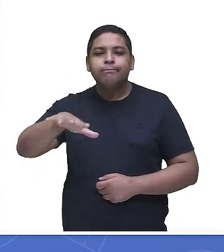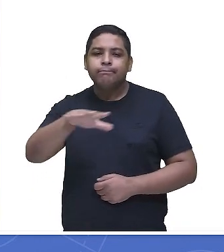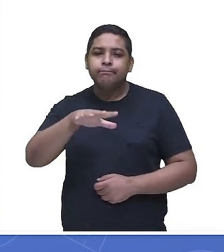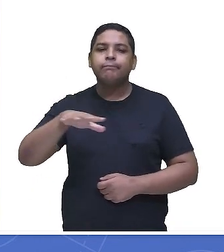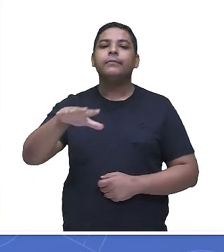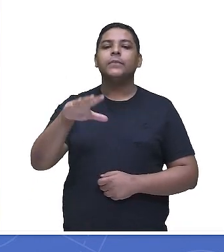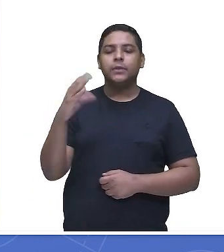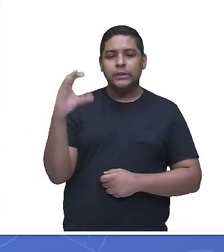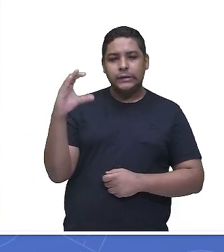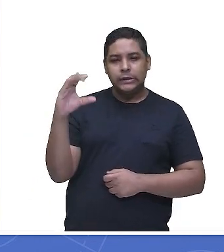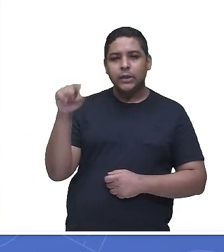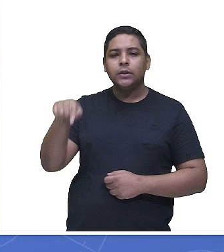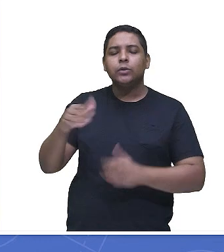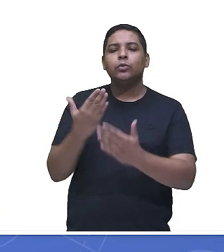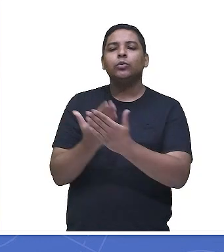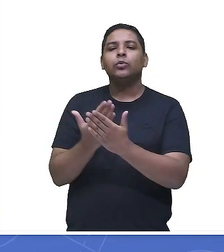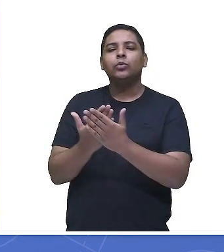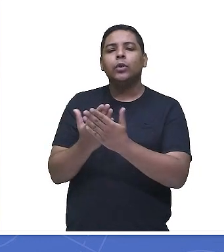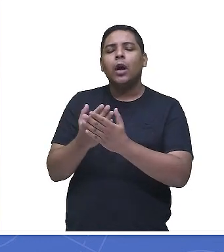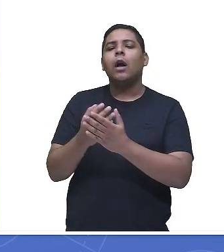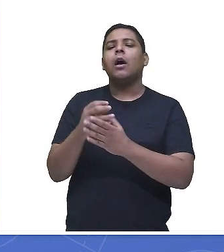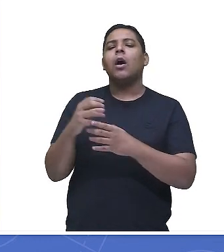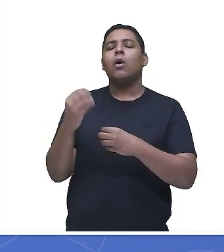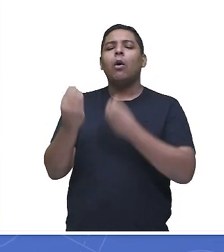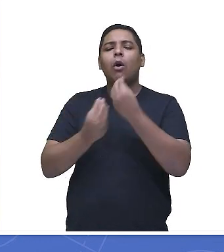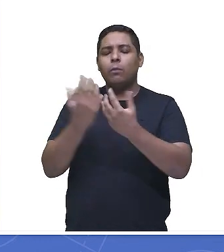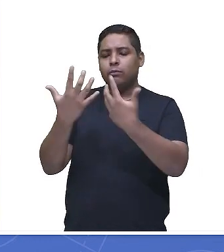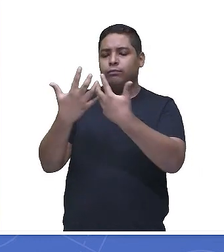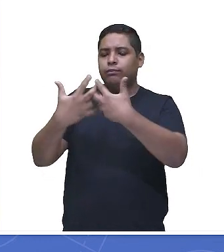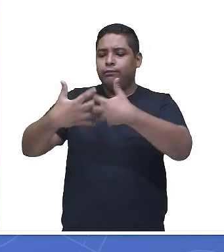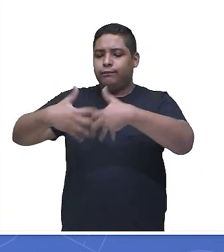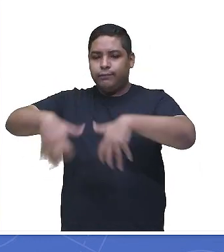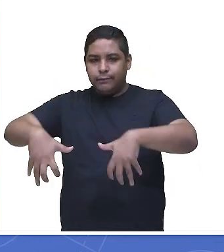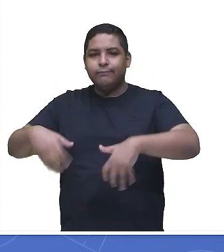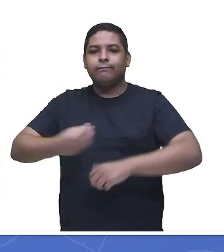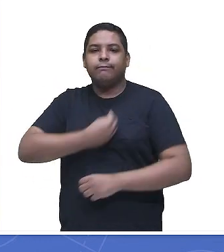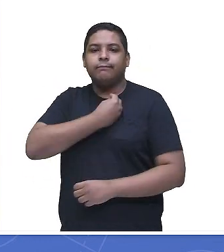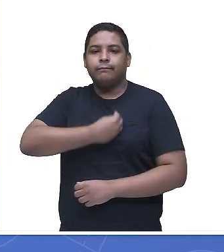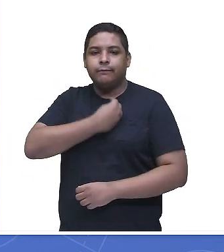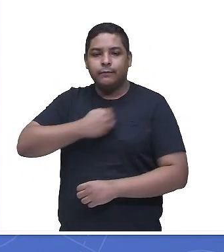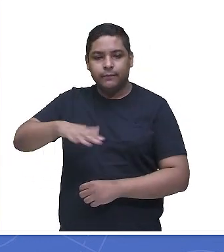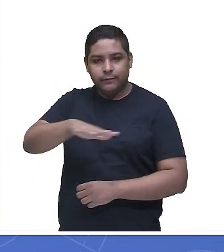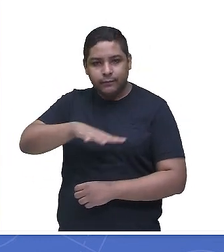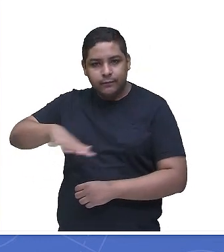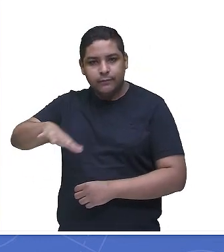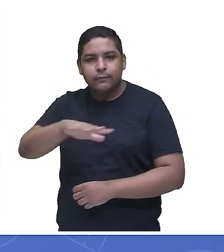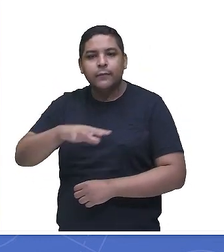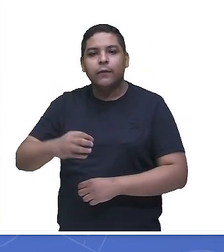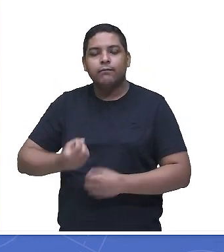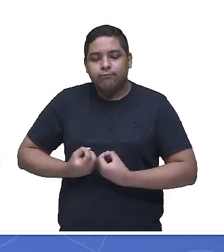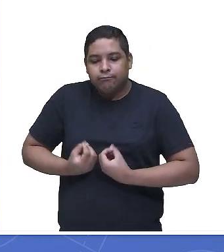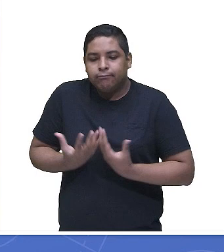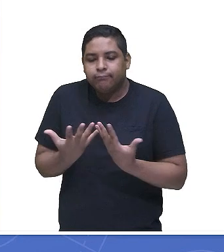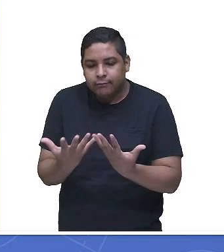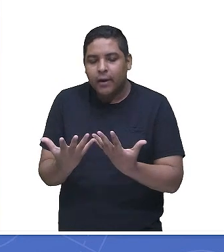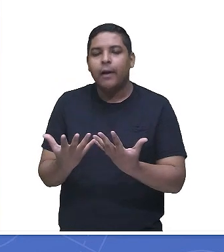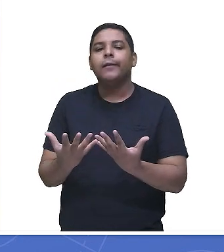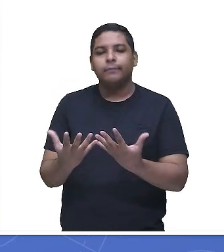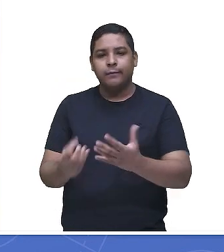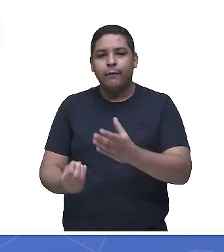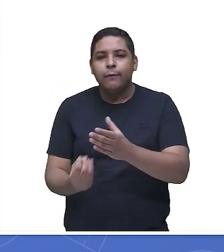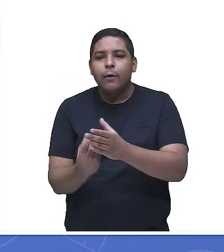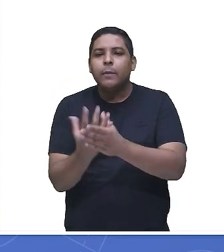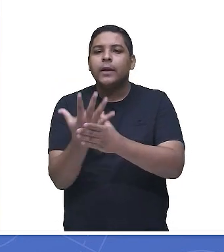a vida. Então, tudo que vai ali proporcionar a vida, né? Desde a